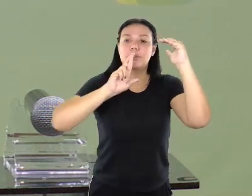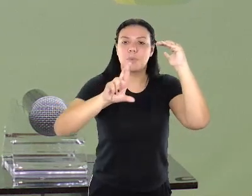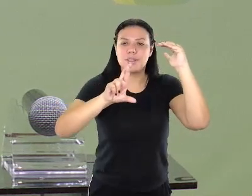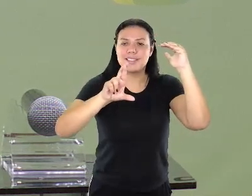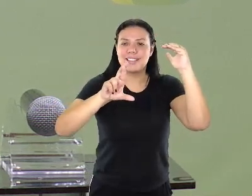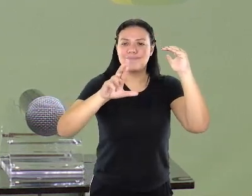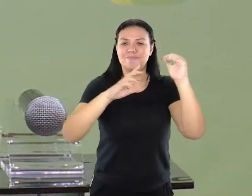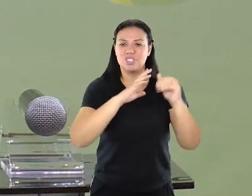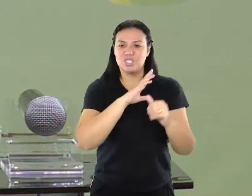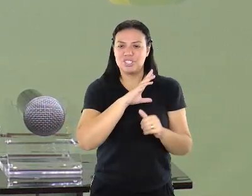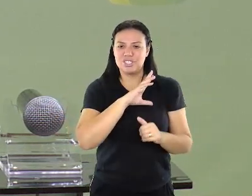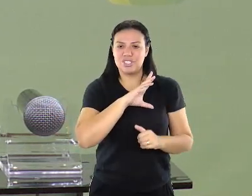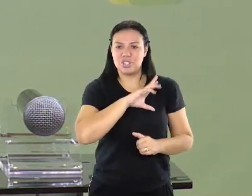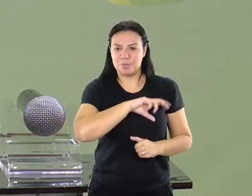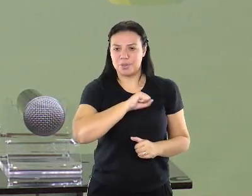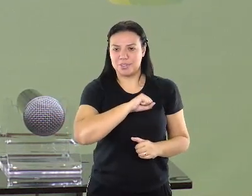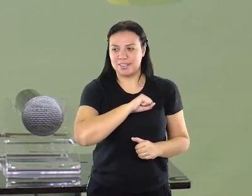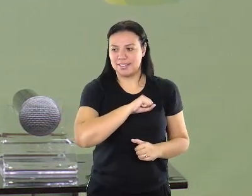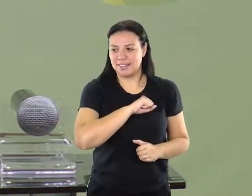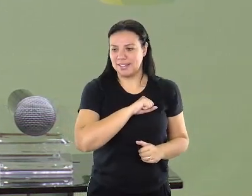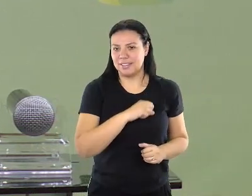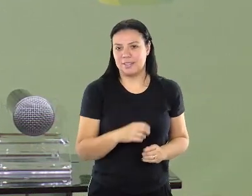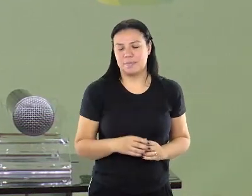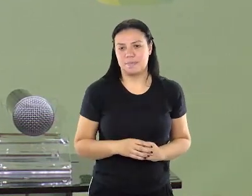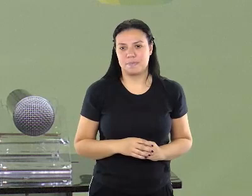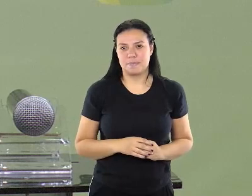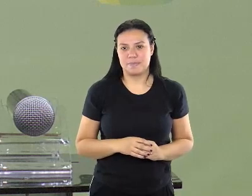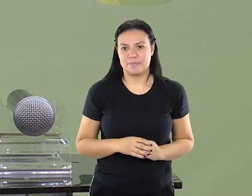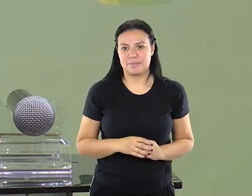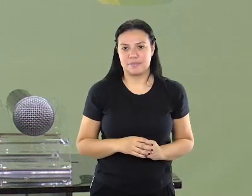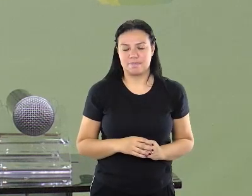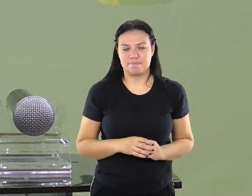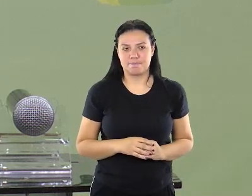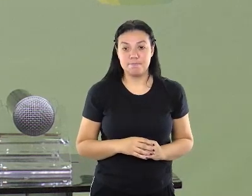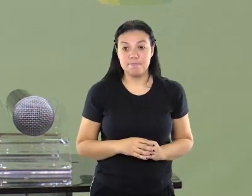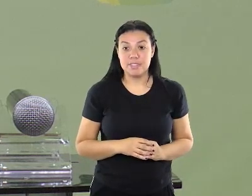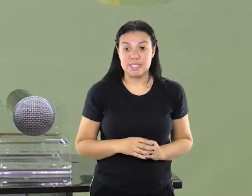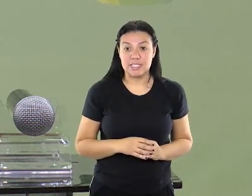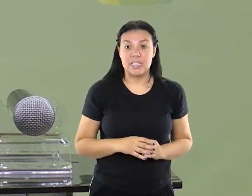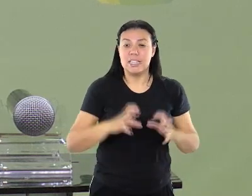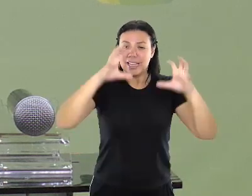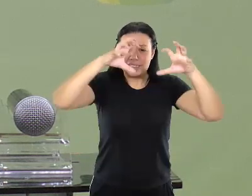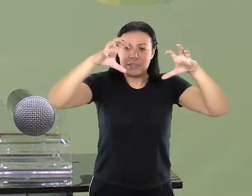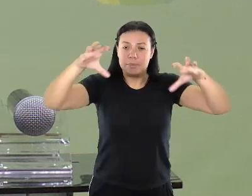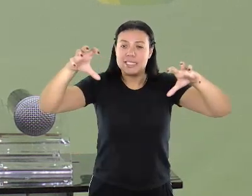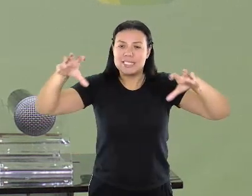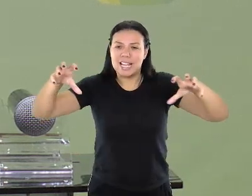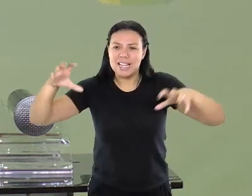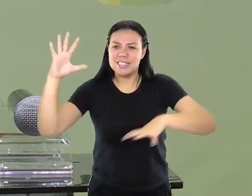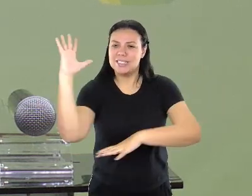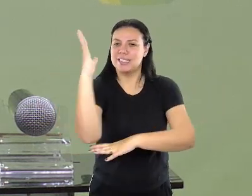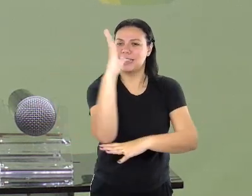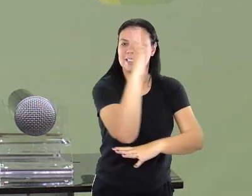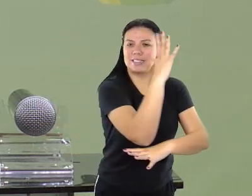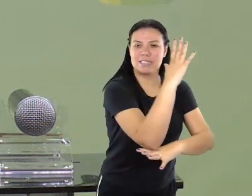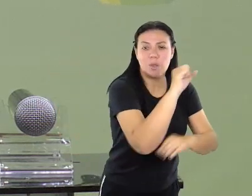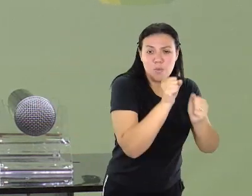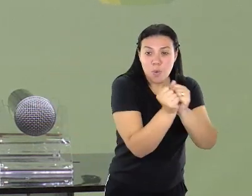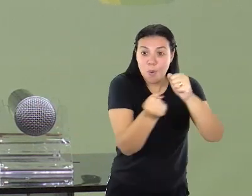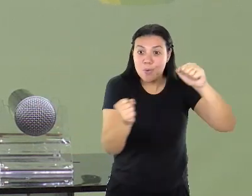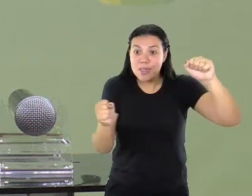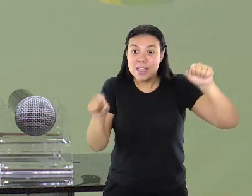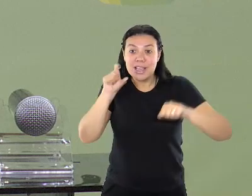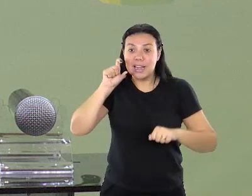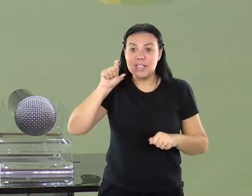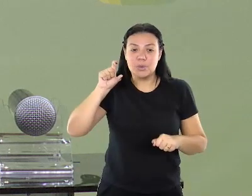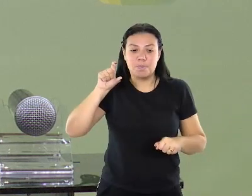É tão interessante, porque a natureza, a tempestade, o grande peixe, o